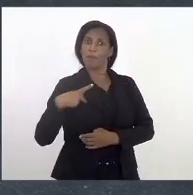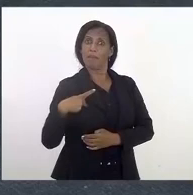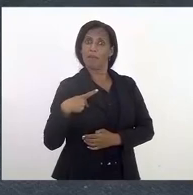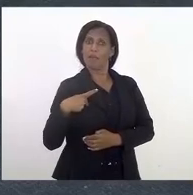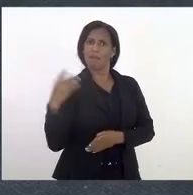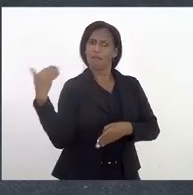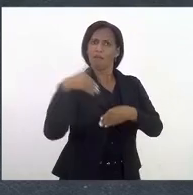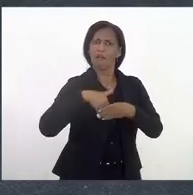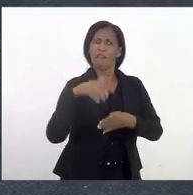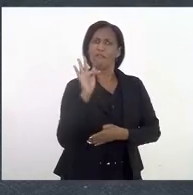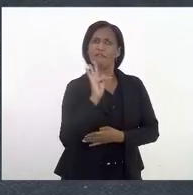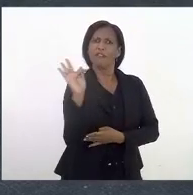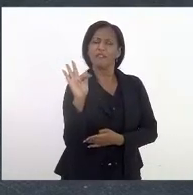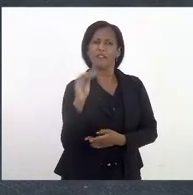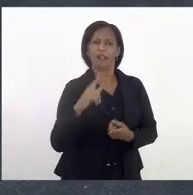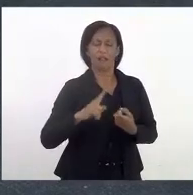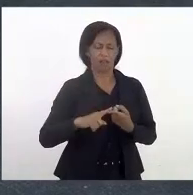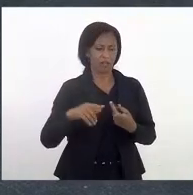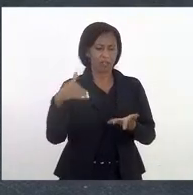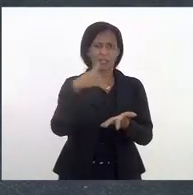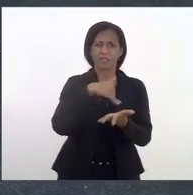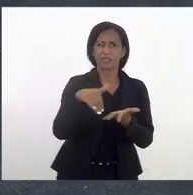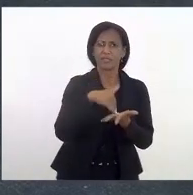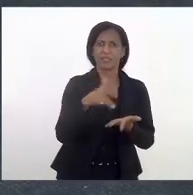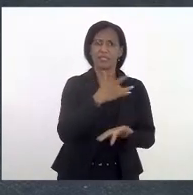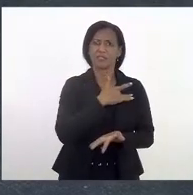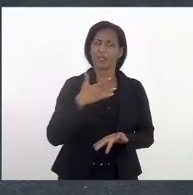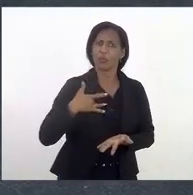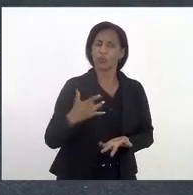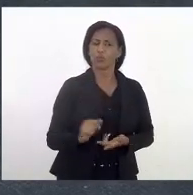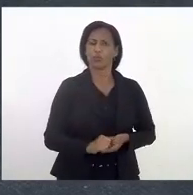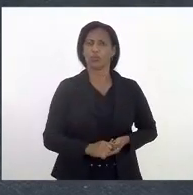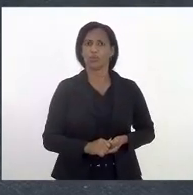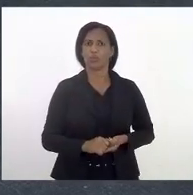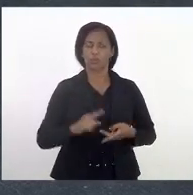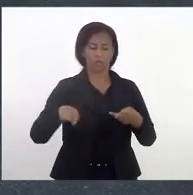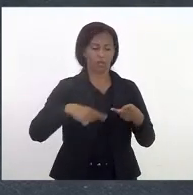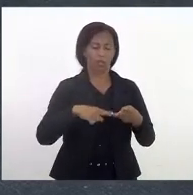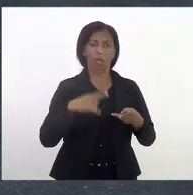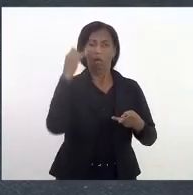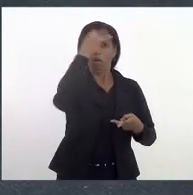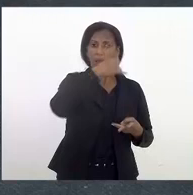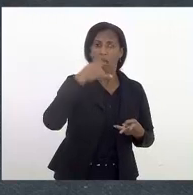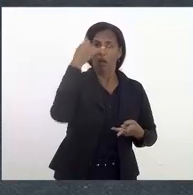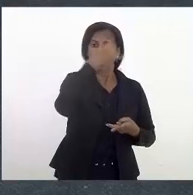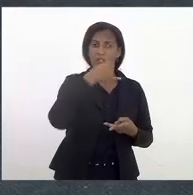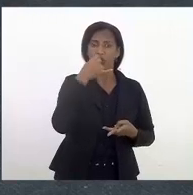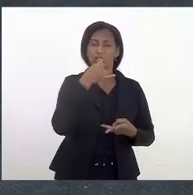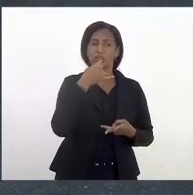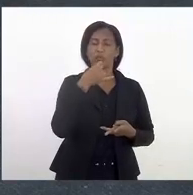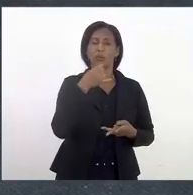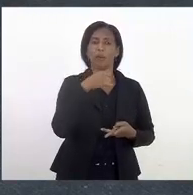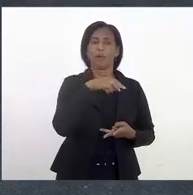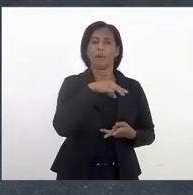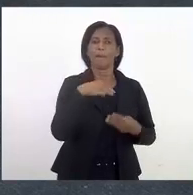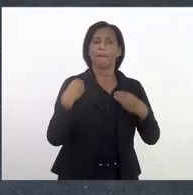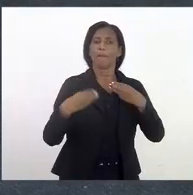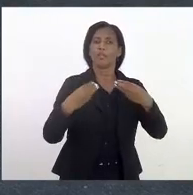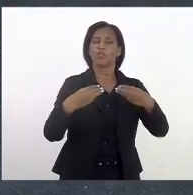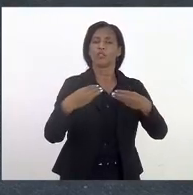Federal tem a secretaria de saúde eu tenho antigo Ministério da Fazenda ali